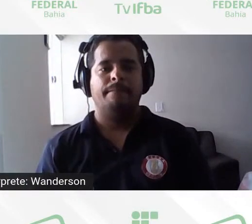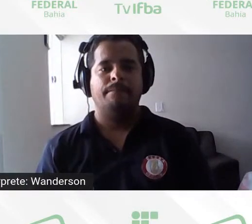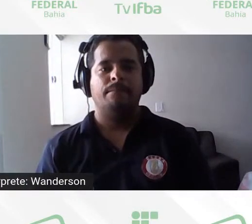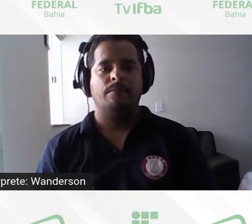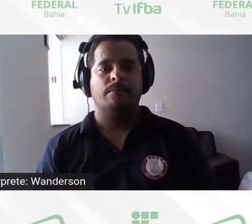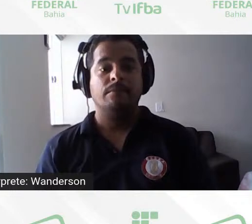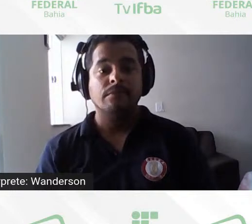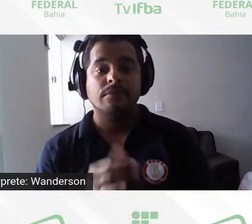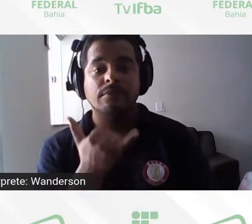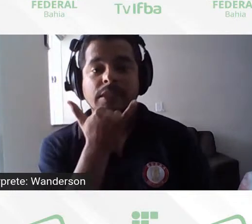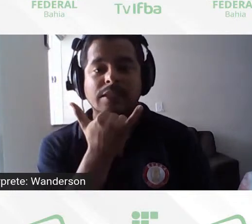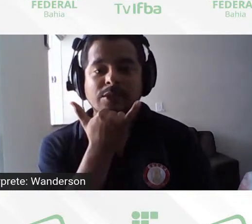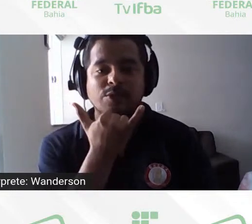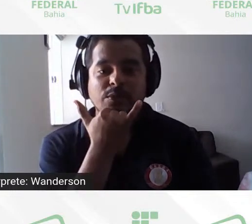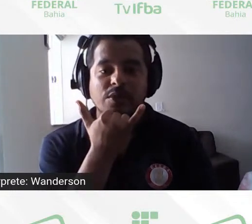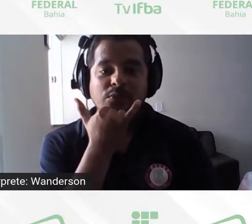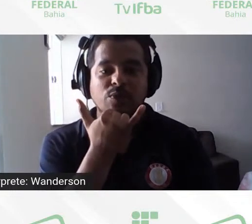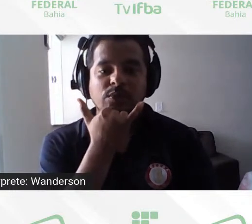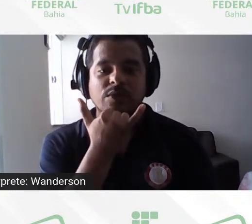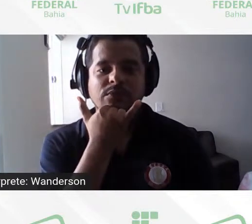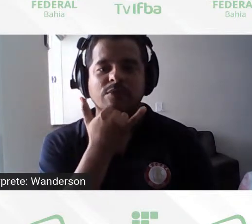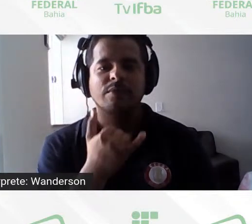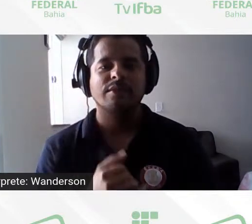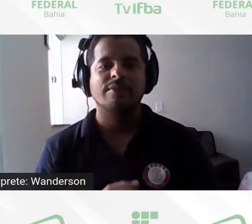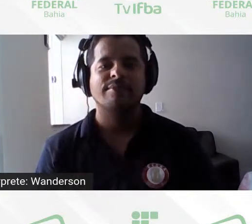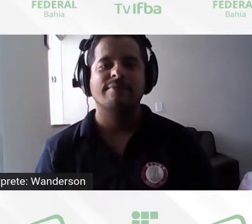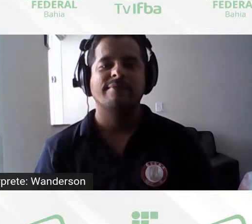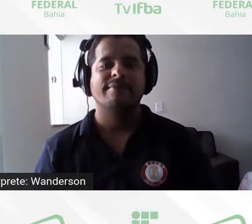perdão, perdão. Perdão, gente, perdão, perdão.